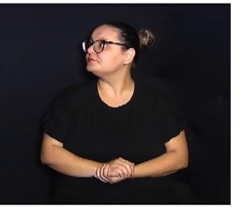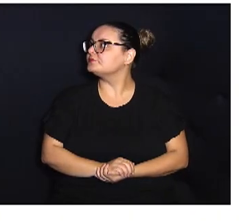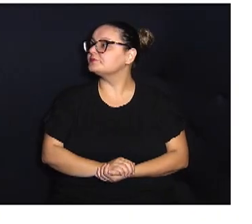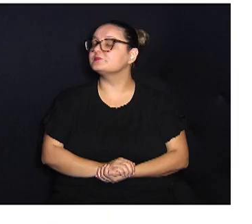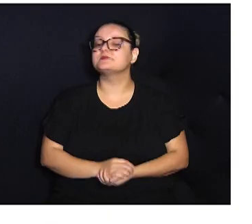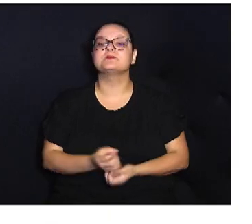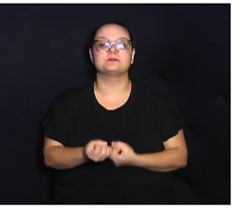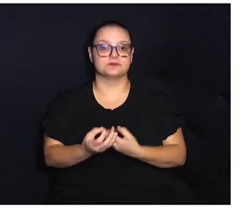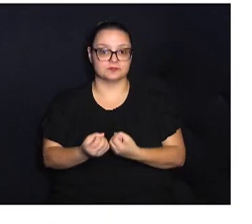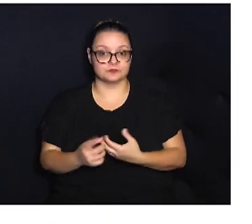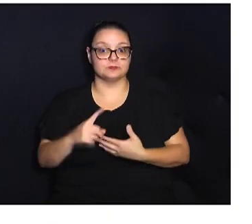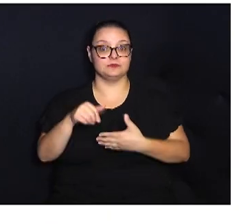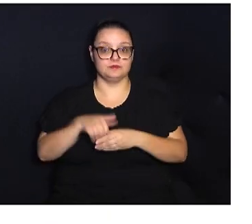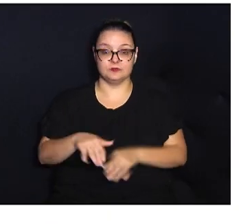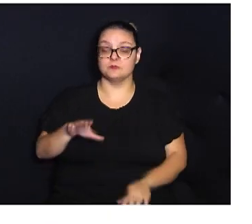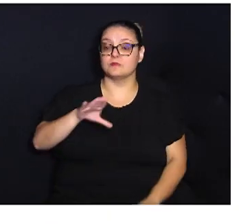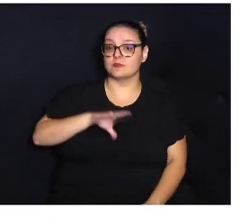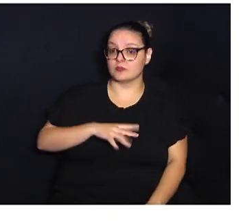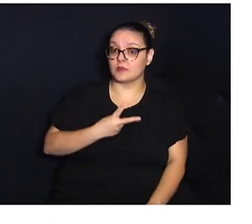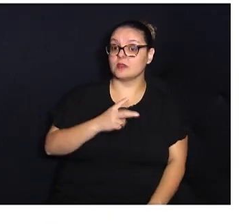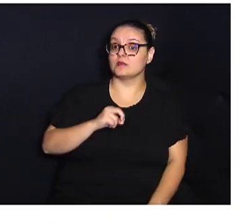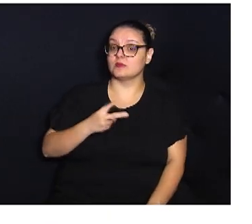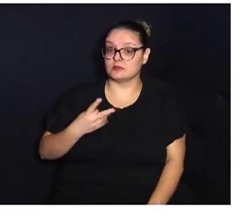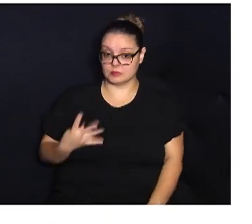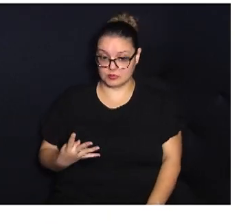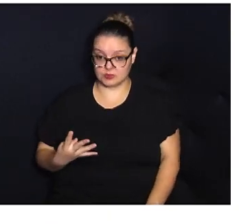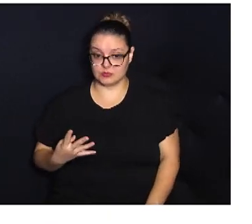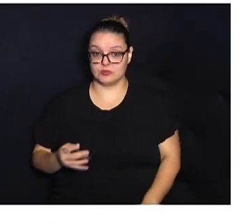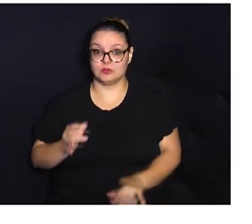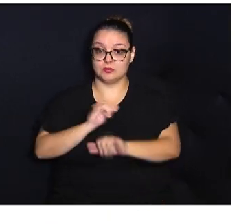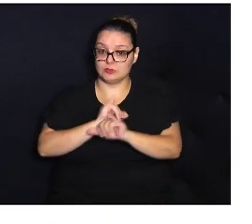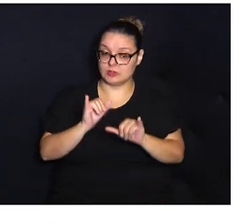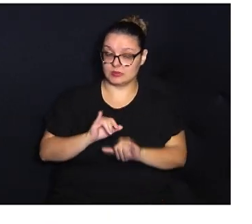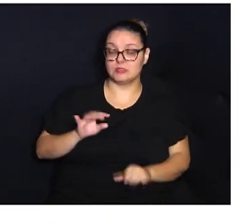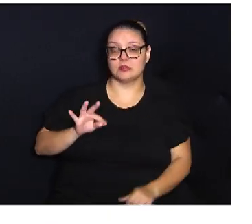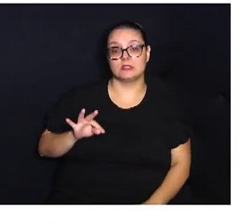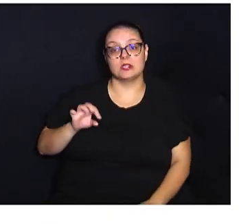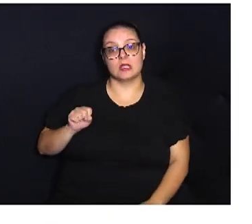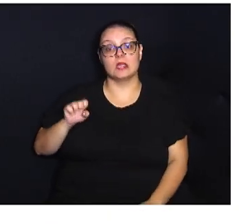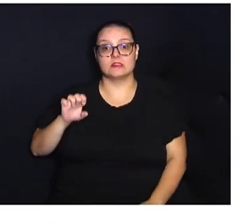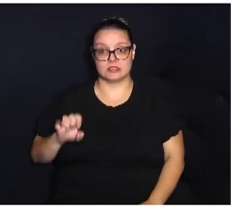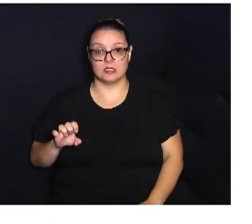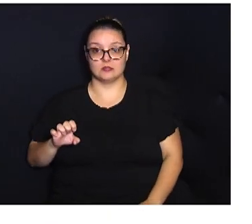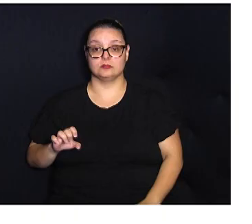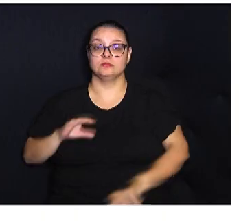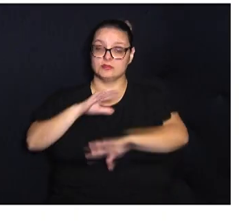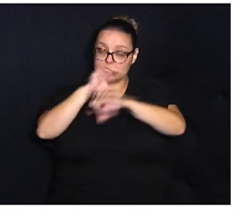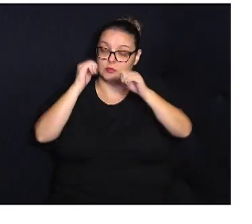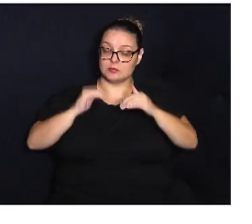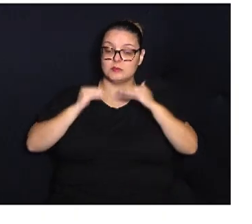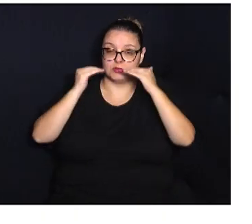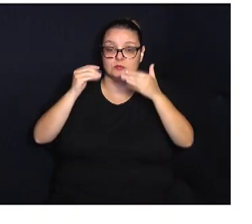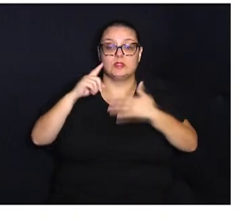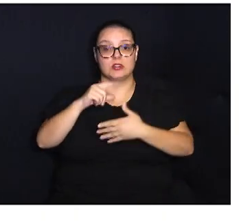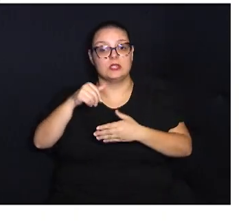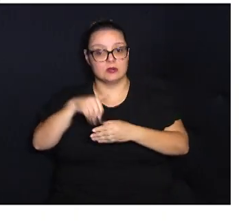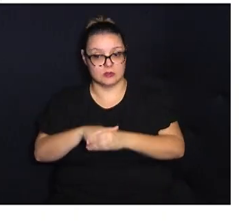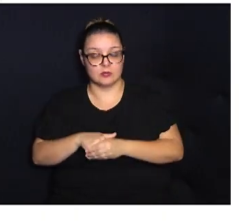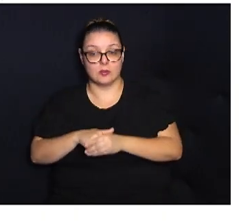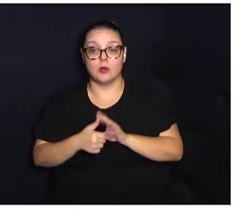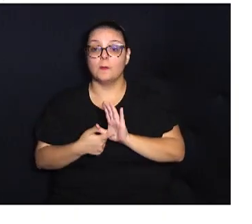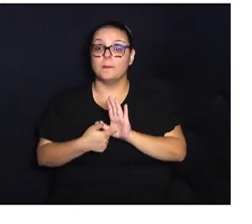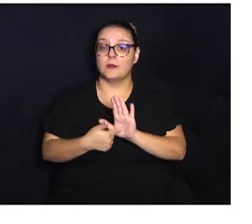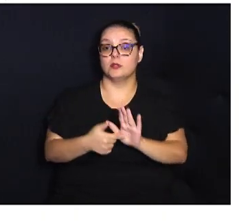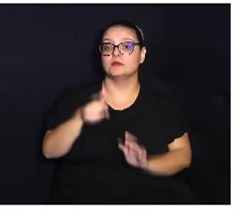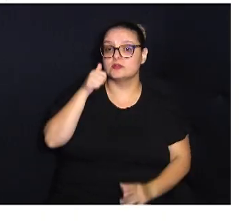Dados das eleições municipais de 2024, divulgados pelo TSE, o Tribunal Superior Eleitoral, revelam que